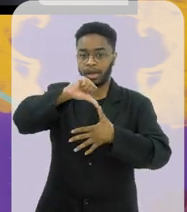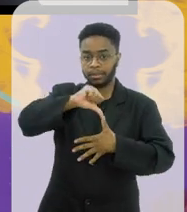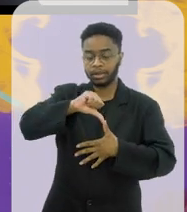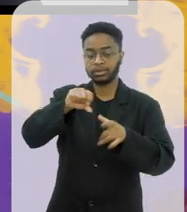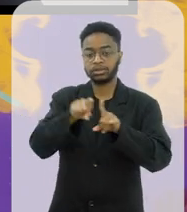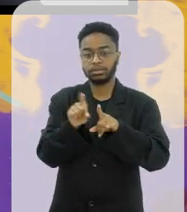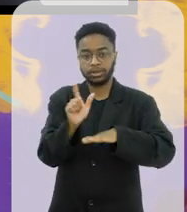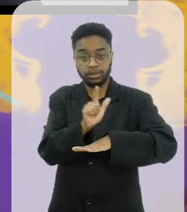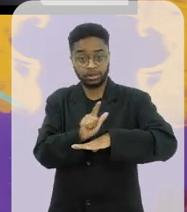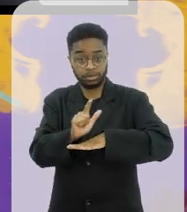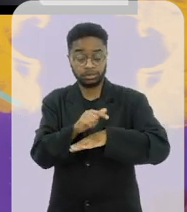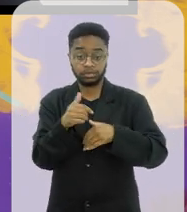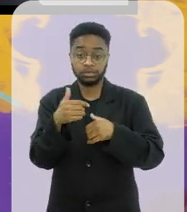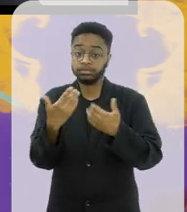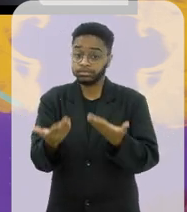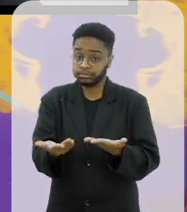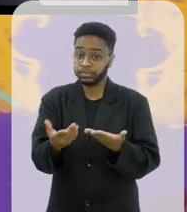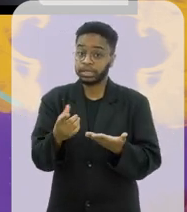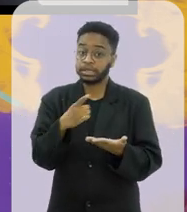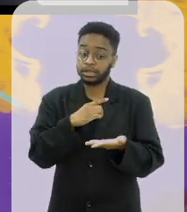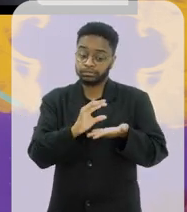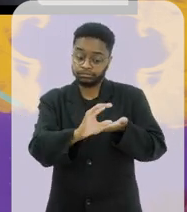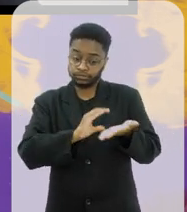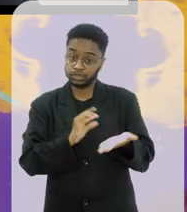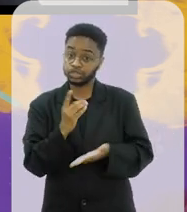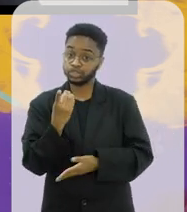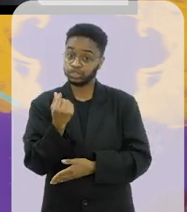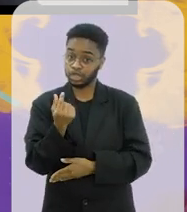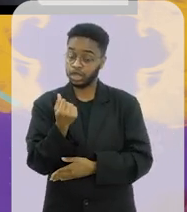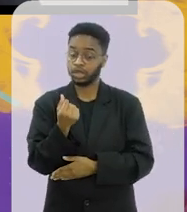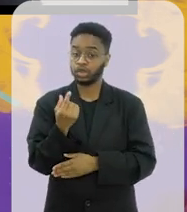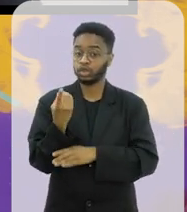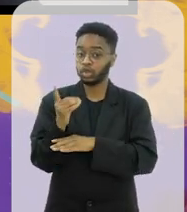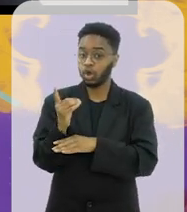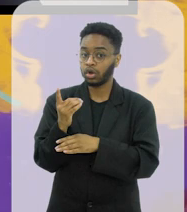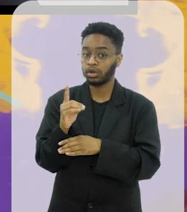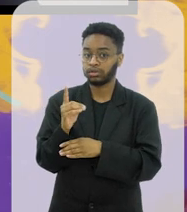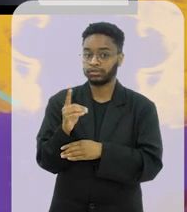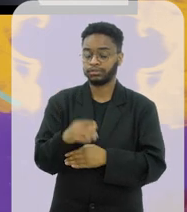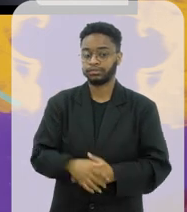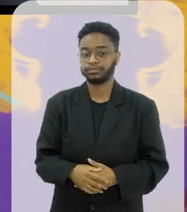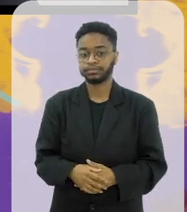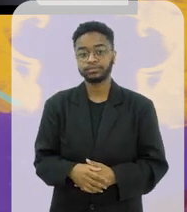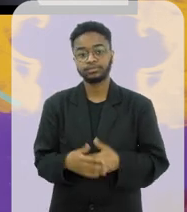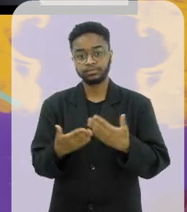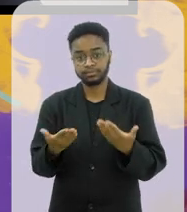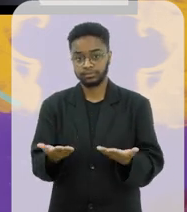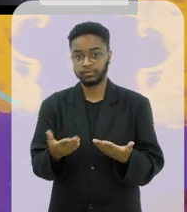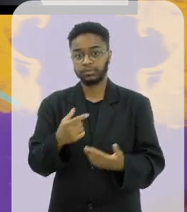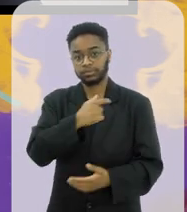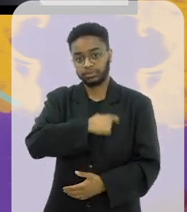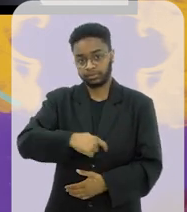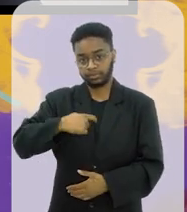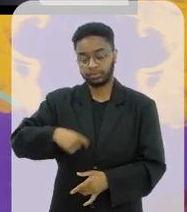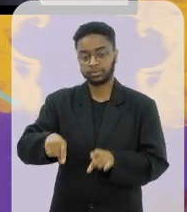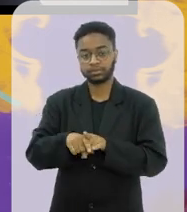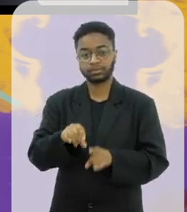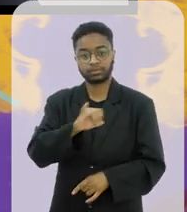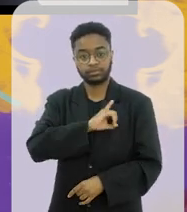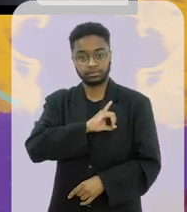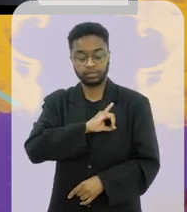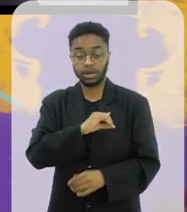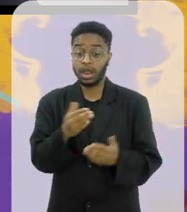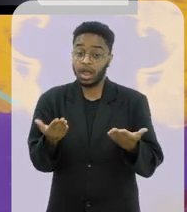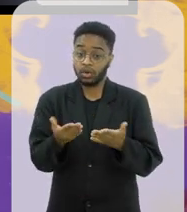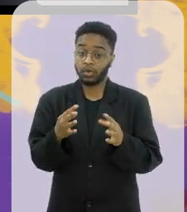Libertadores também, o que rende dinheiro em dólares, Sérgio Guimarães, né? Também a nível internacional. E está